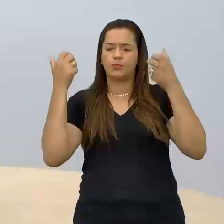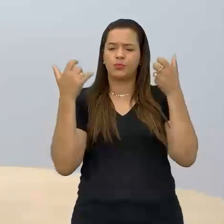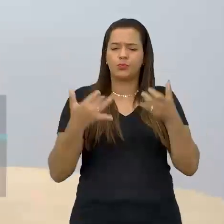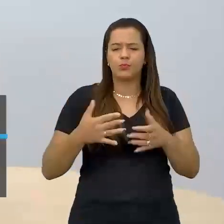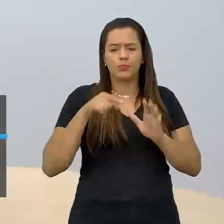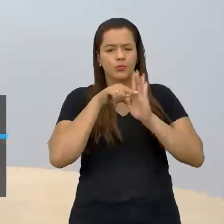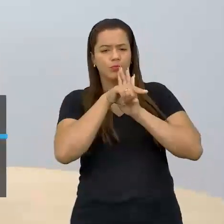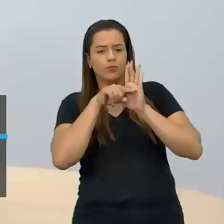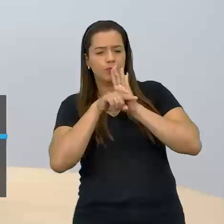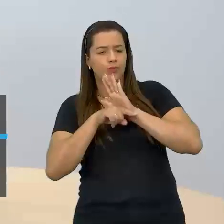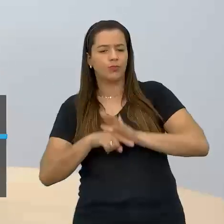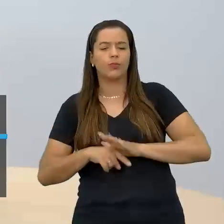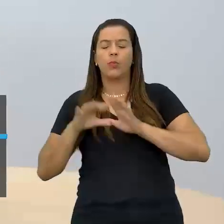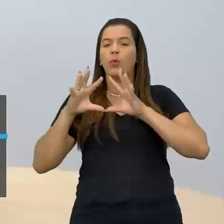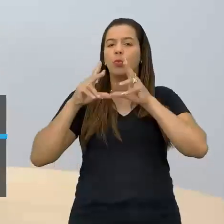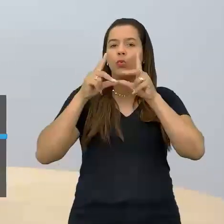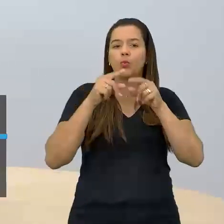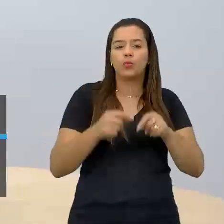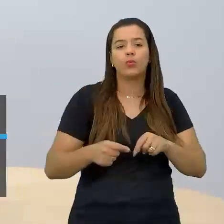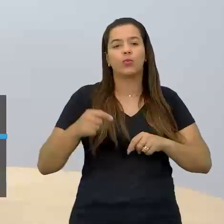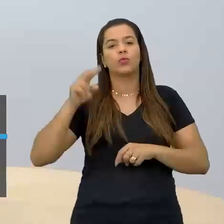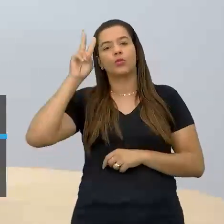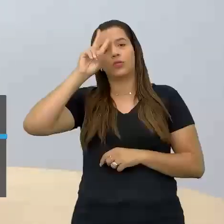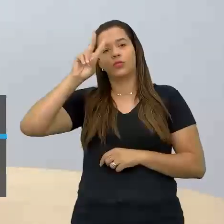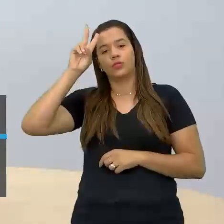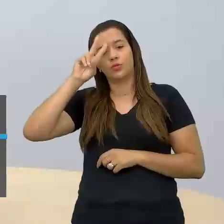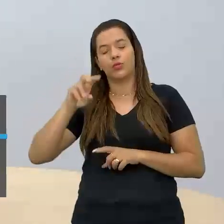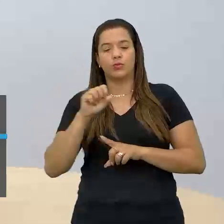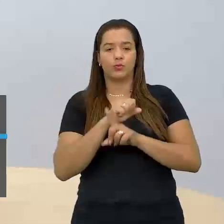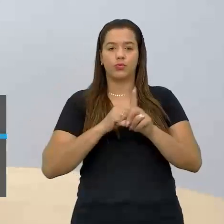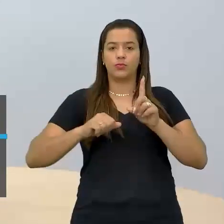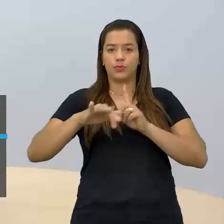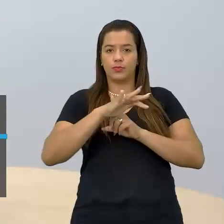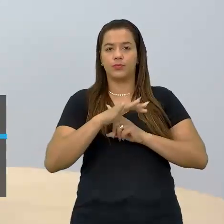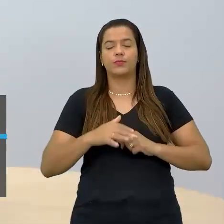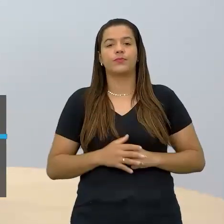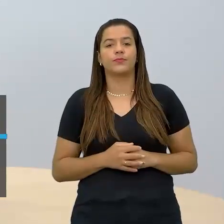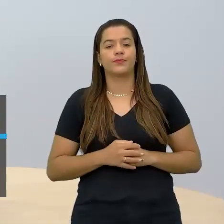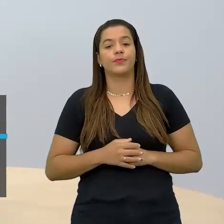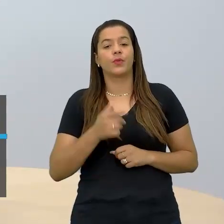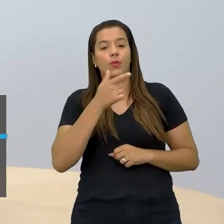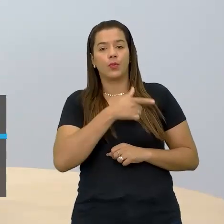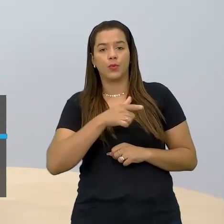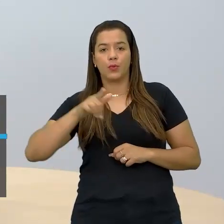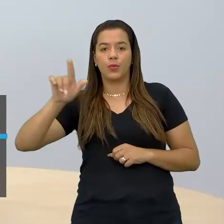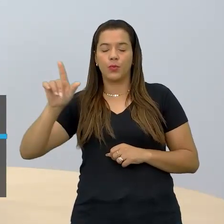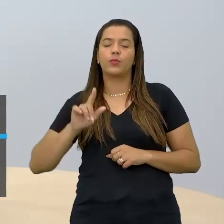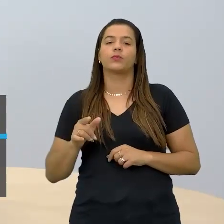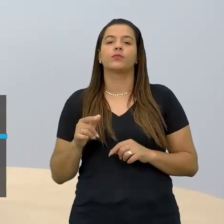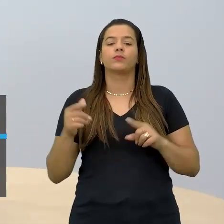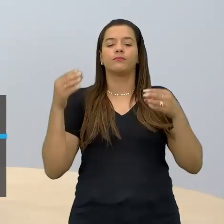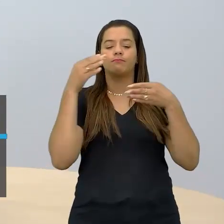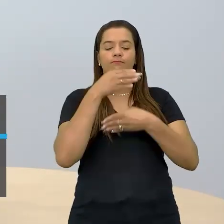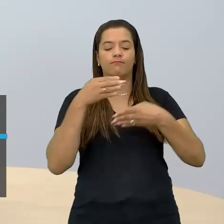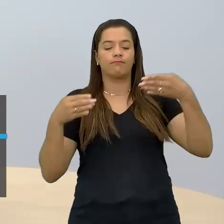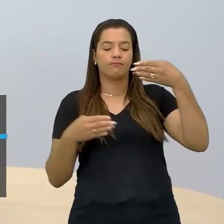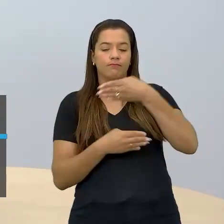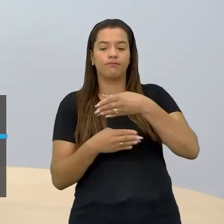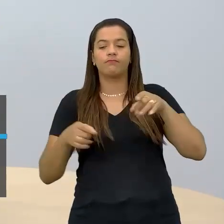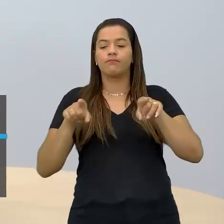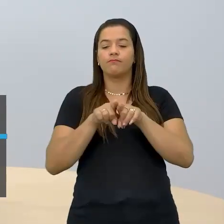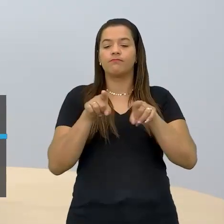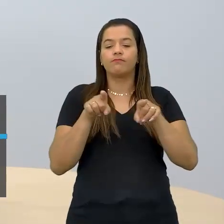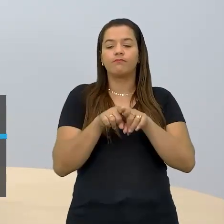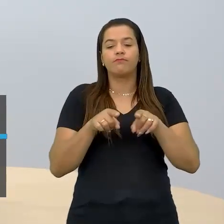esse contexto, esse panorama histórico-social. Então, no próximo slide, ainda também trazendo um